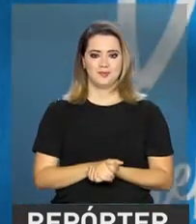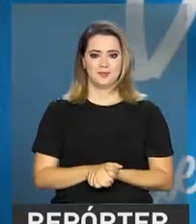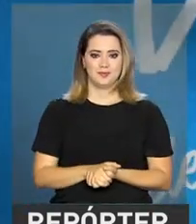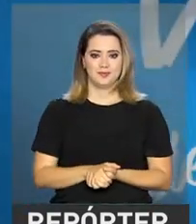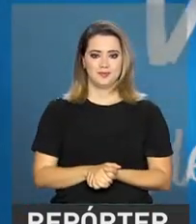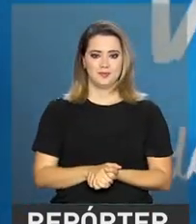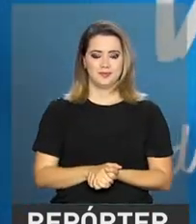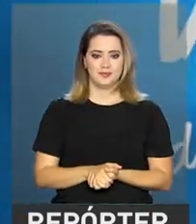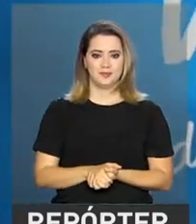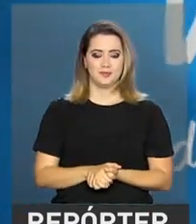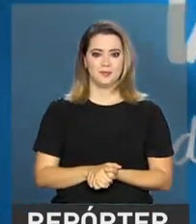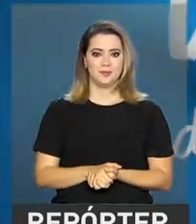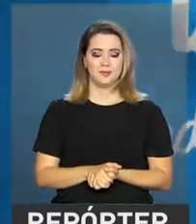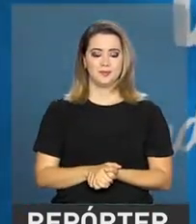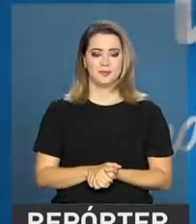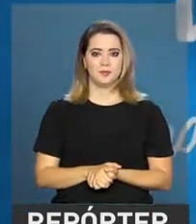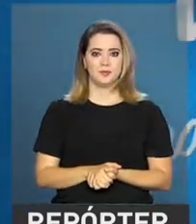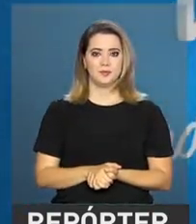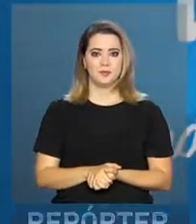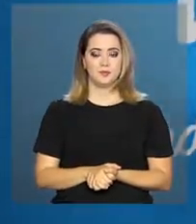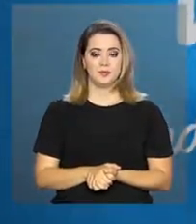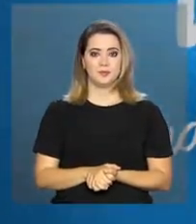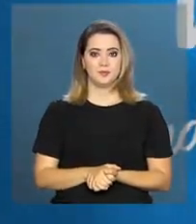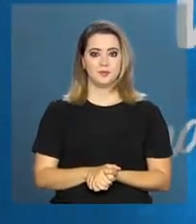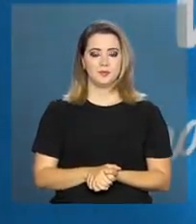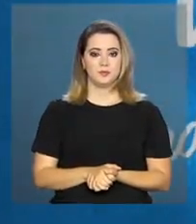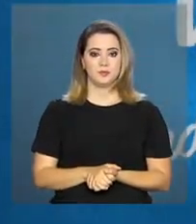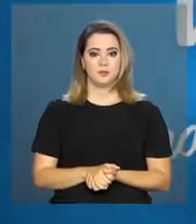Viva a sua independência, 7 de setembro.